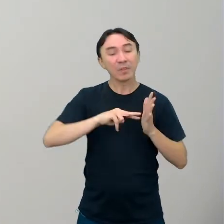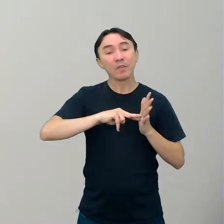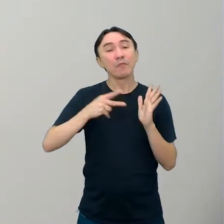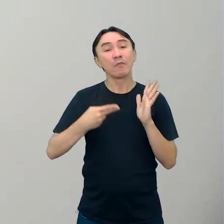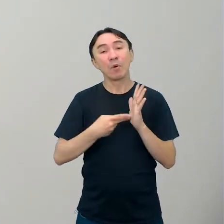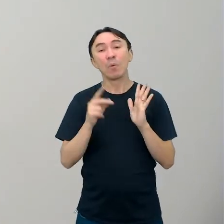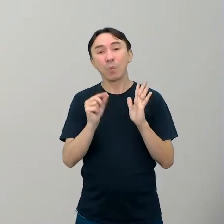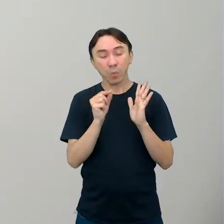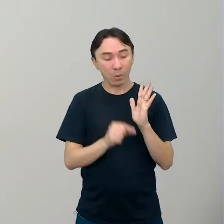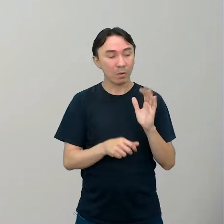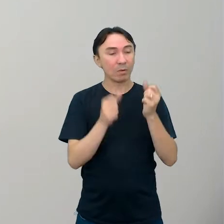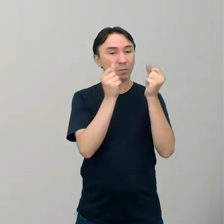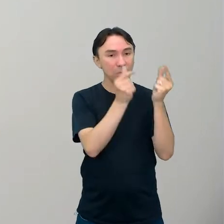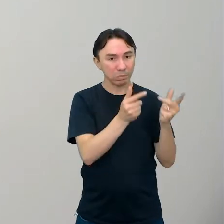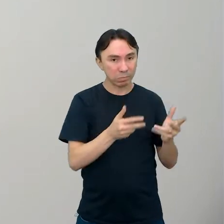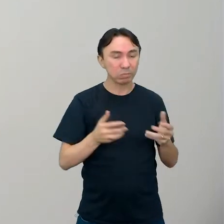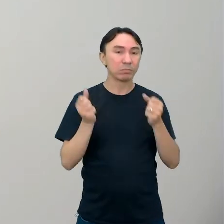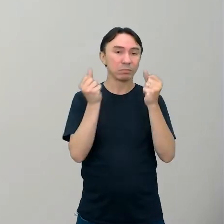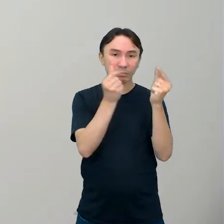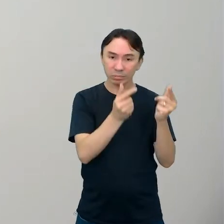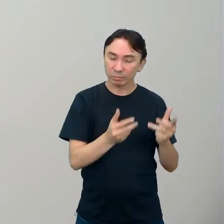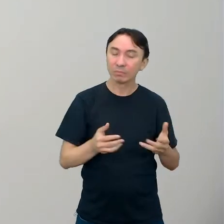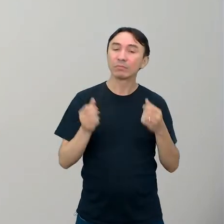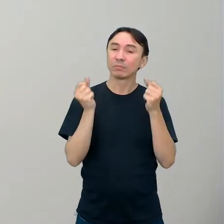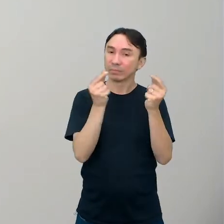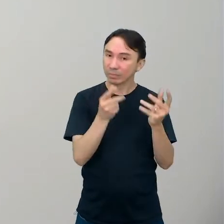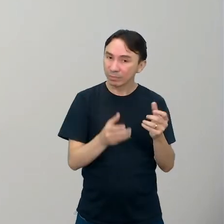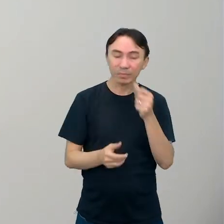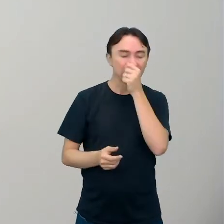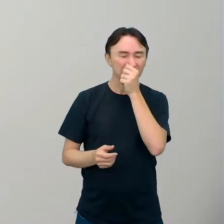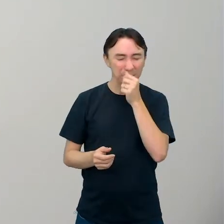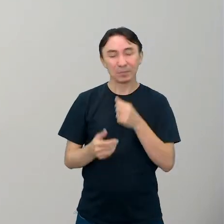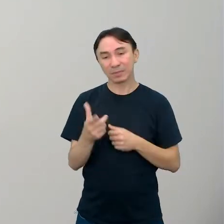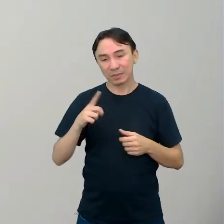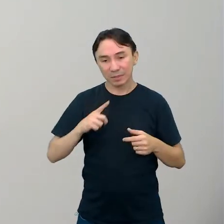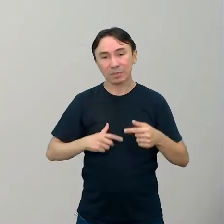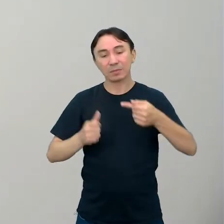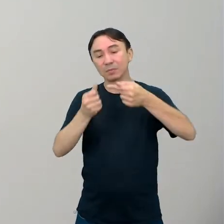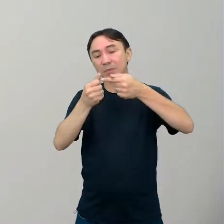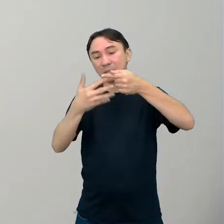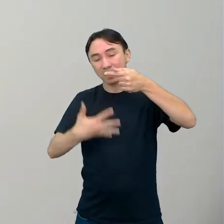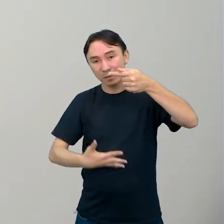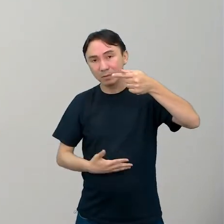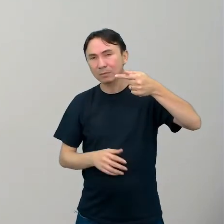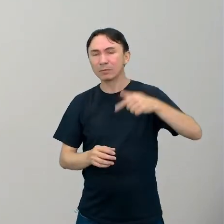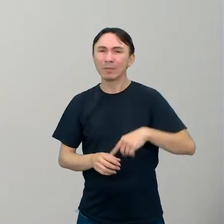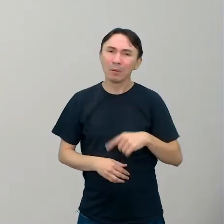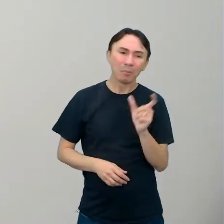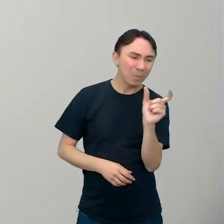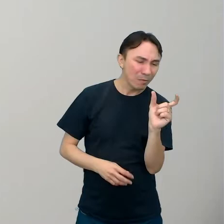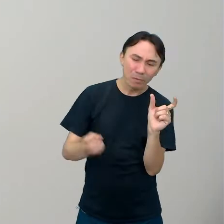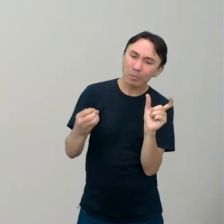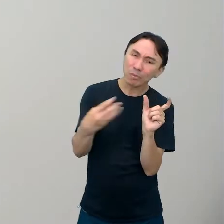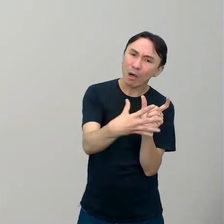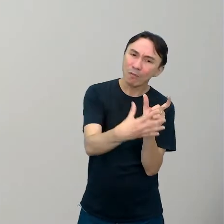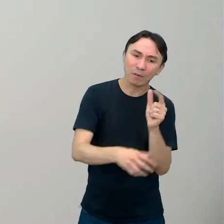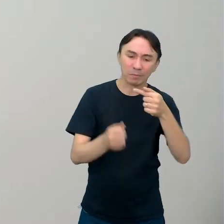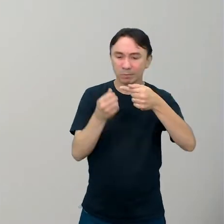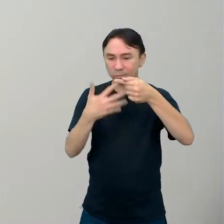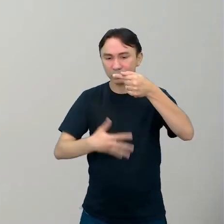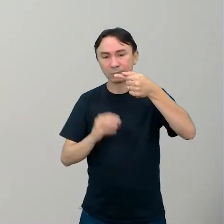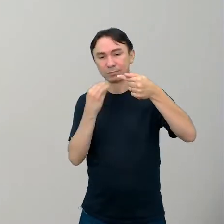para montar então esse glossário com esses termos, com essas palavrinhas novas que vocês vão conhecendo aí junto com a